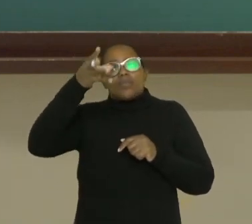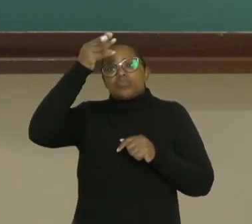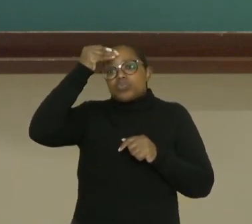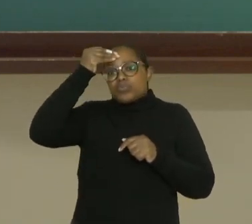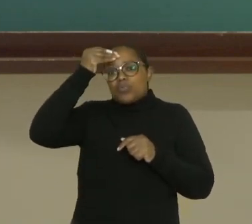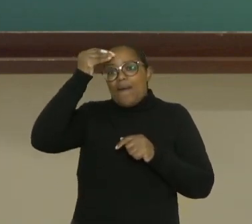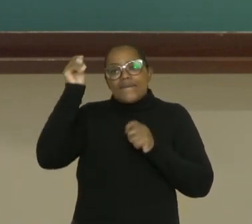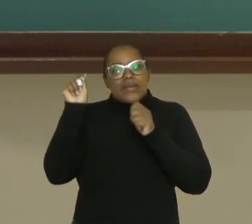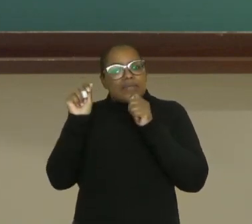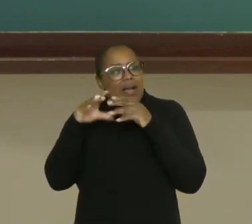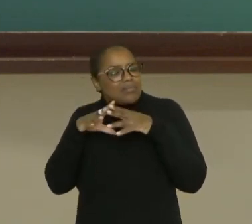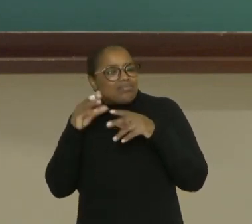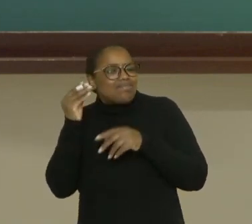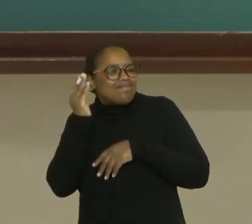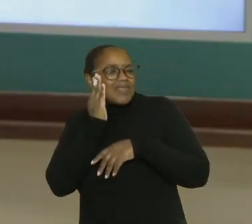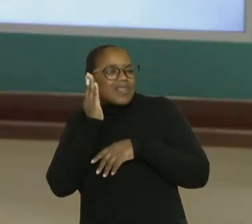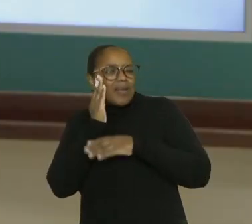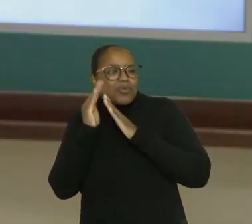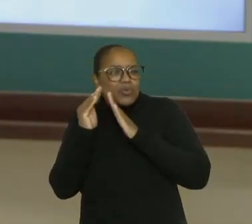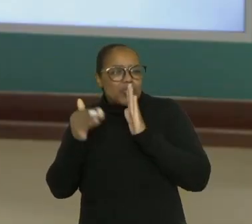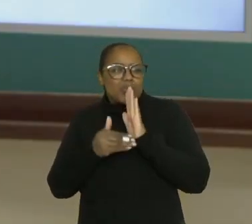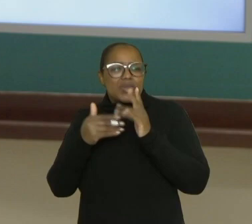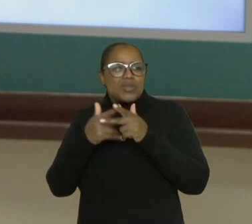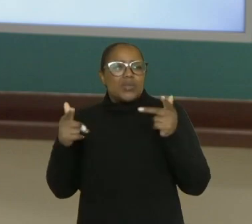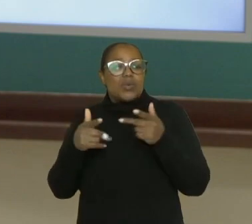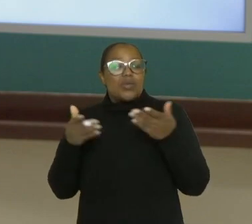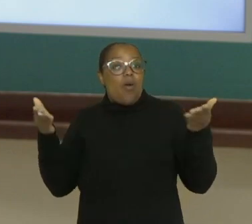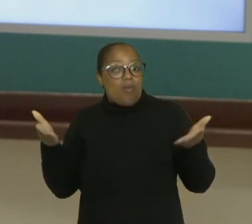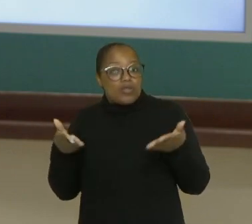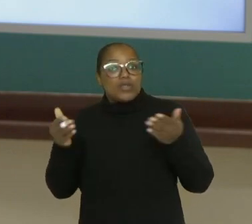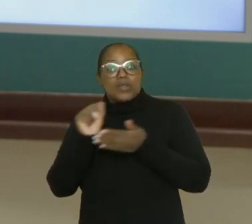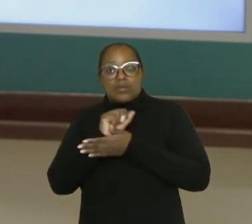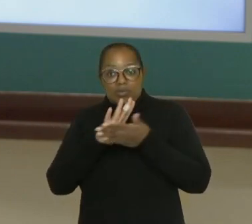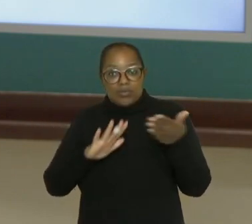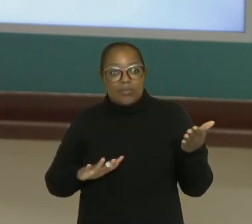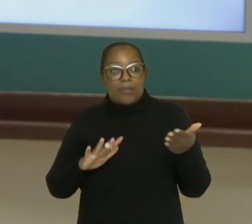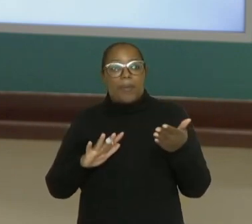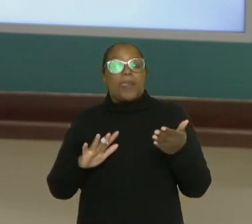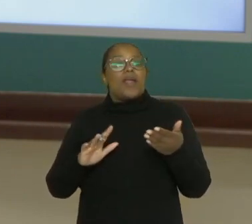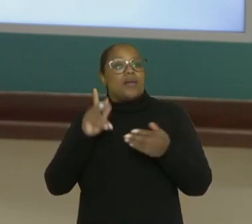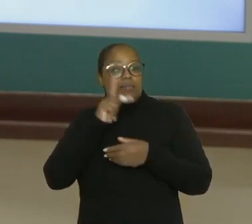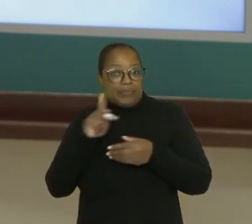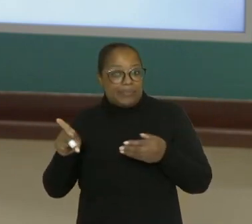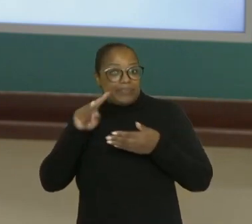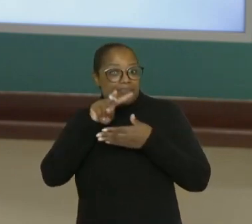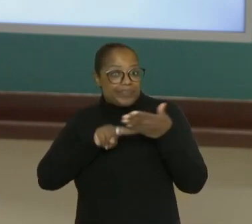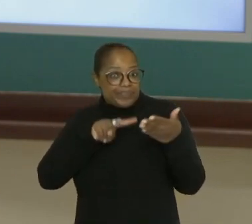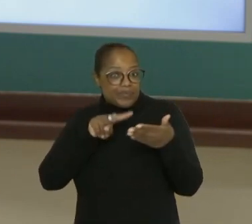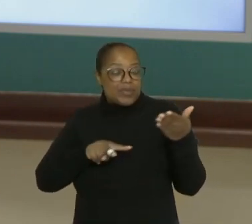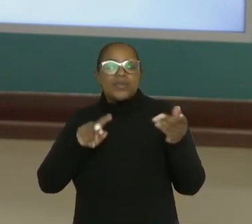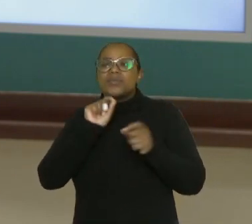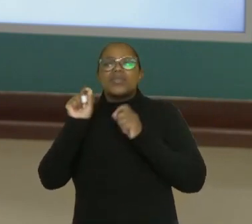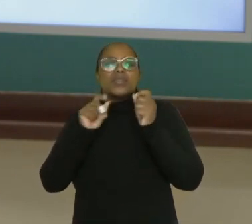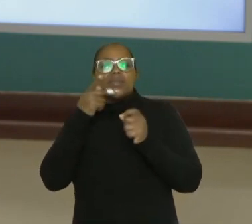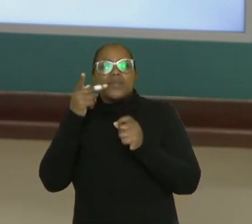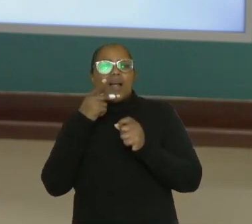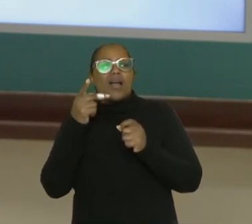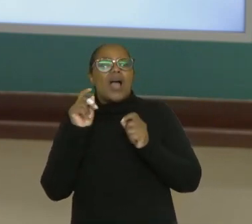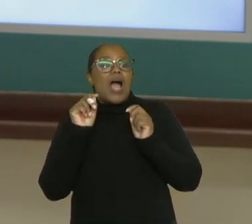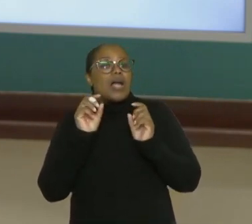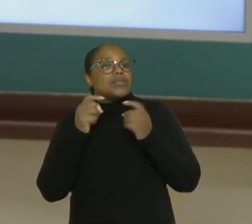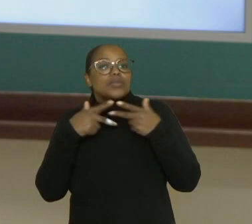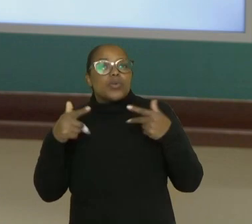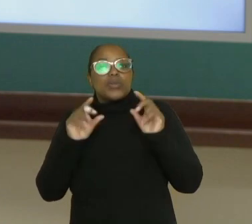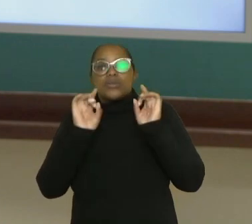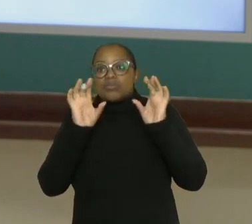a mão na massa. Então, nesta atividade, vou ler para vocês aqui a indicação. Os princípios éticos